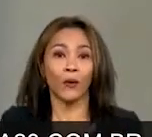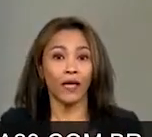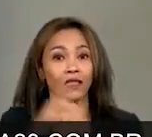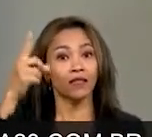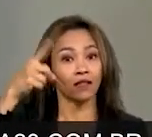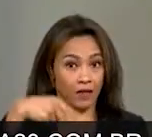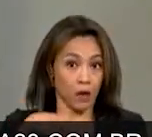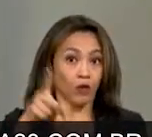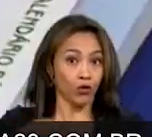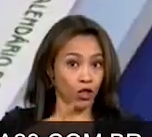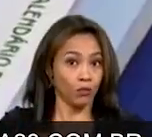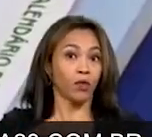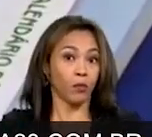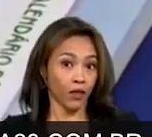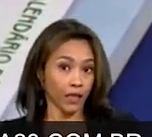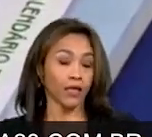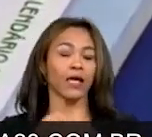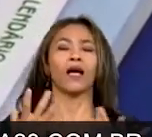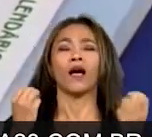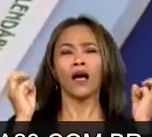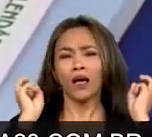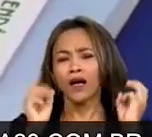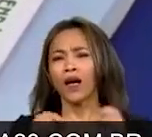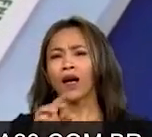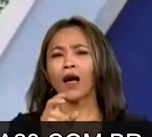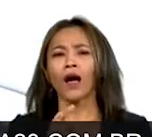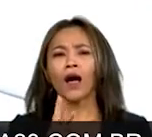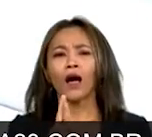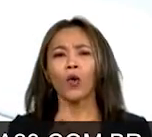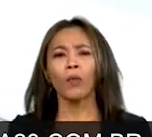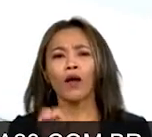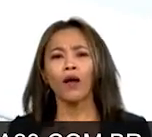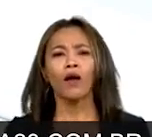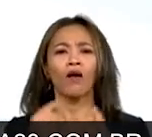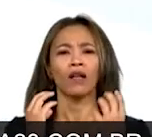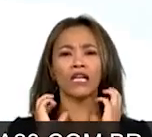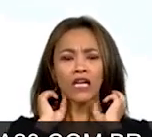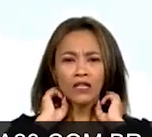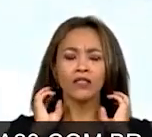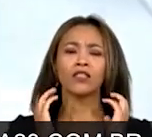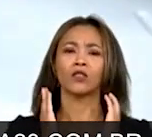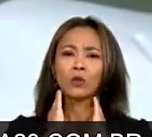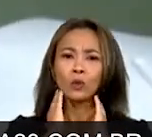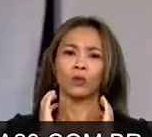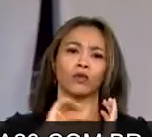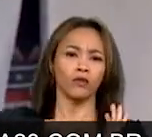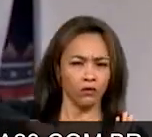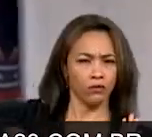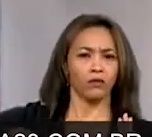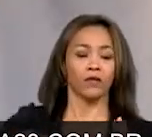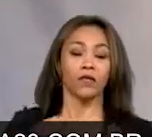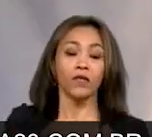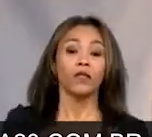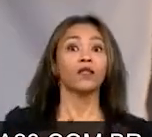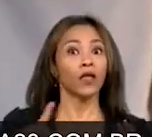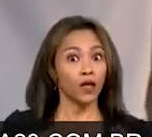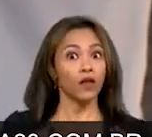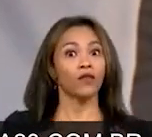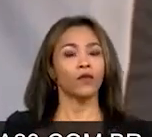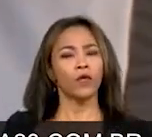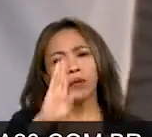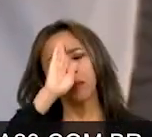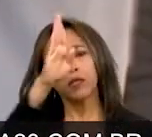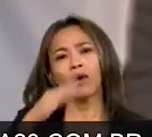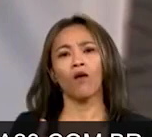elas o sarampo, a caxumba e a rubéola. Nos últimos anos, houve queda na cobertura vacinal do país e uma das prioridades